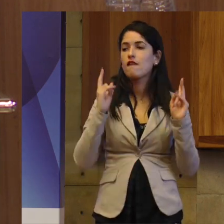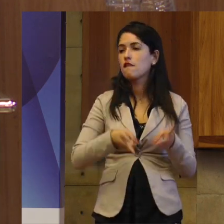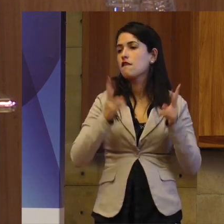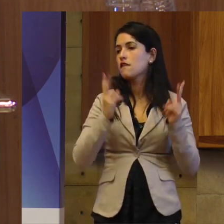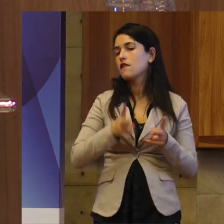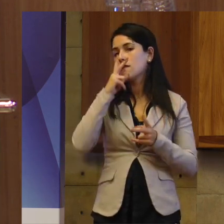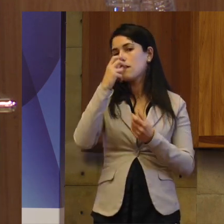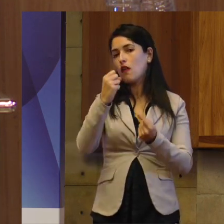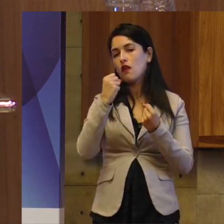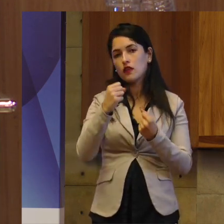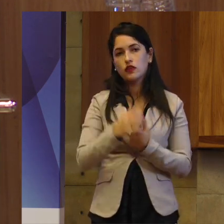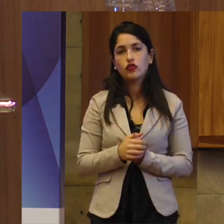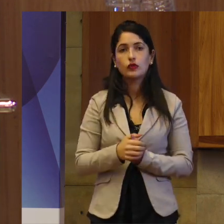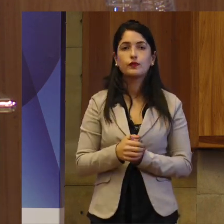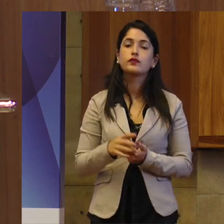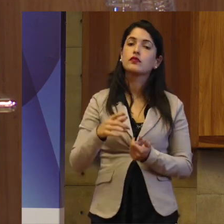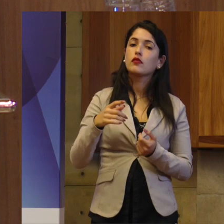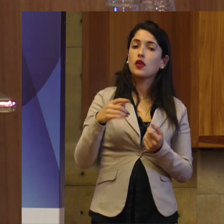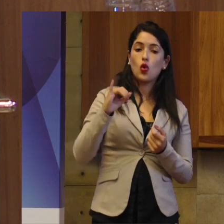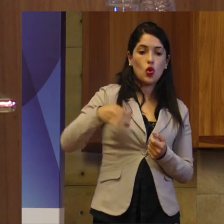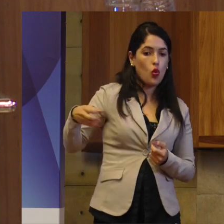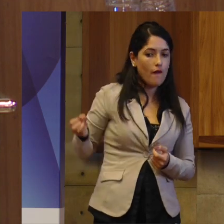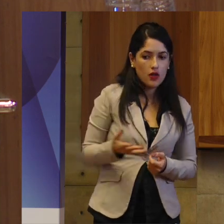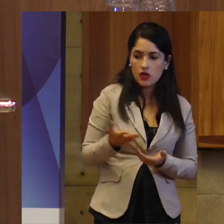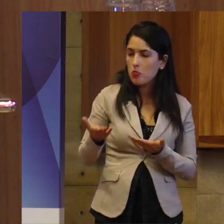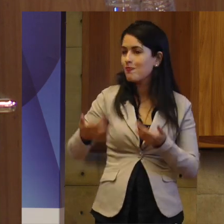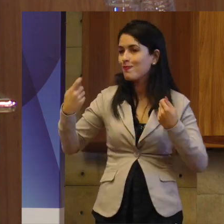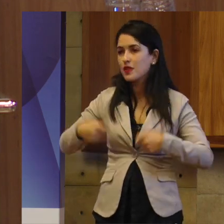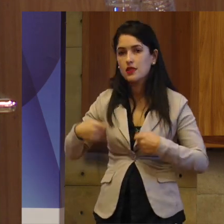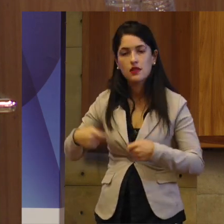irreversível. Inovação é vertente essencial e incontornável do